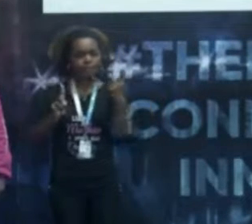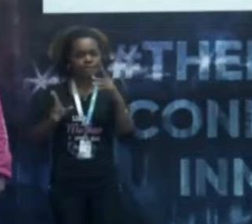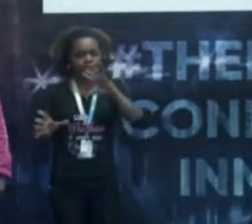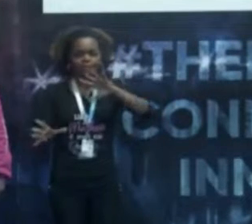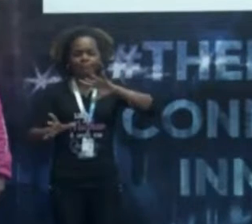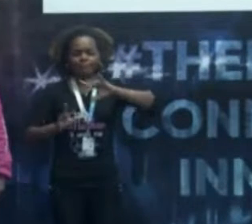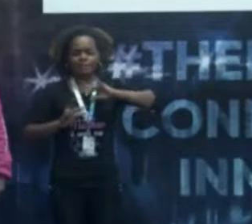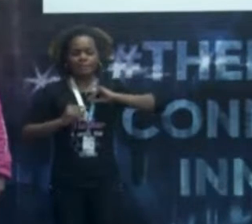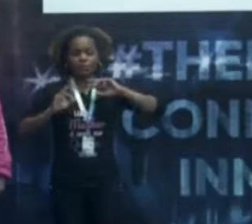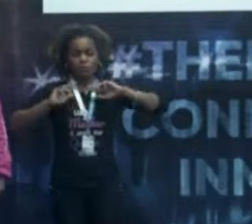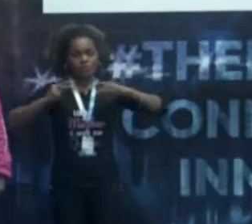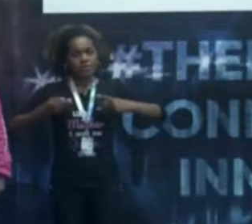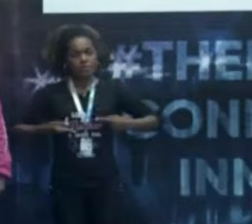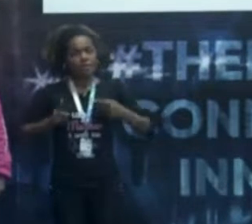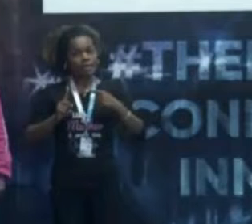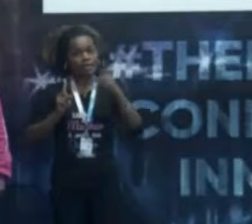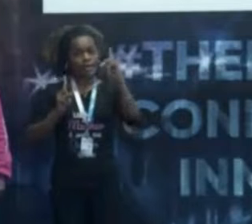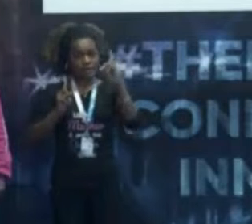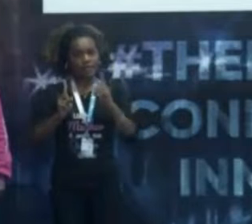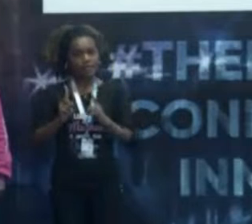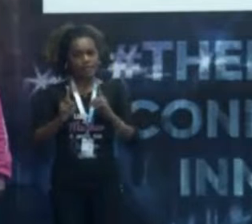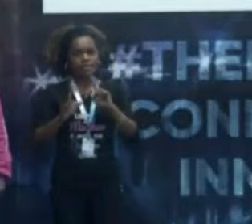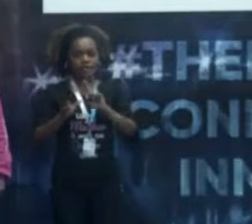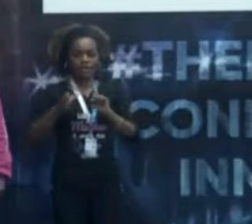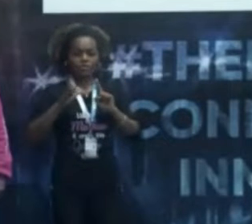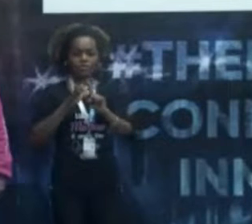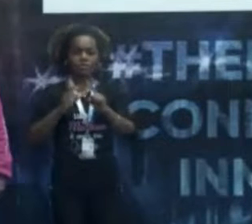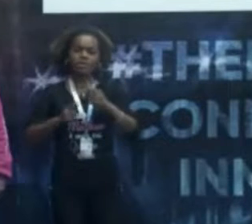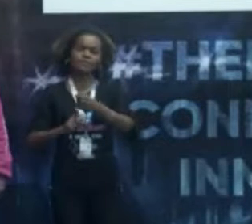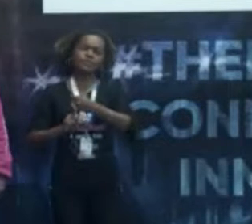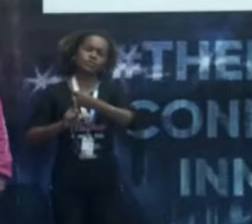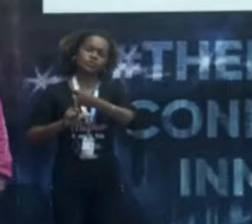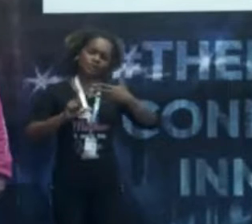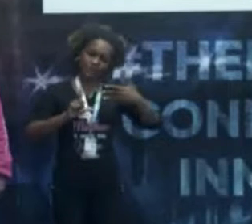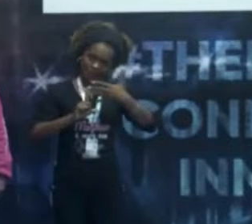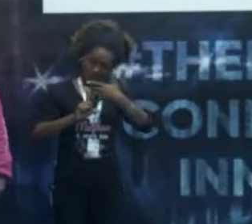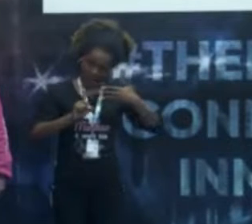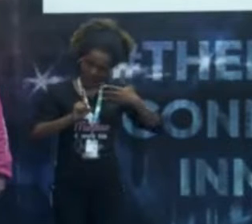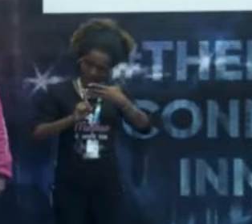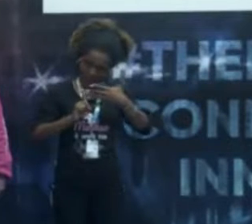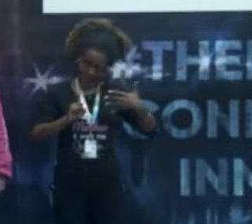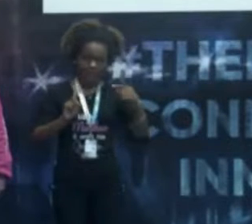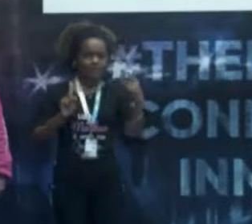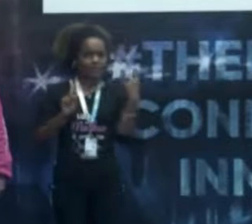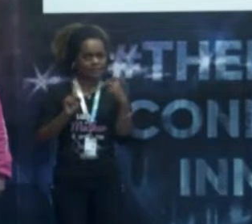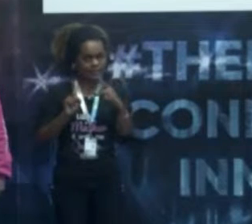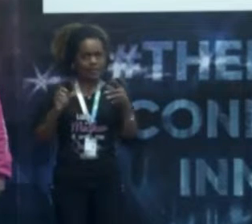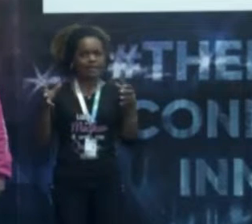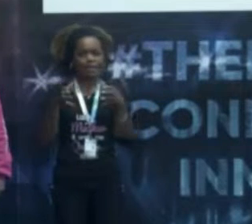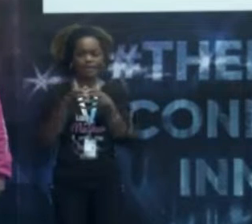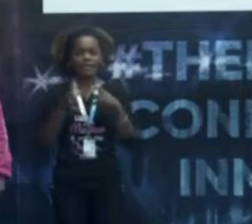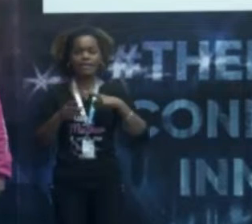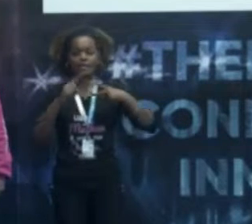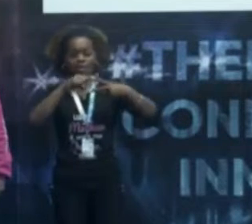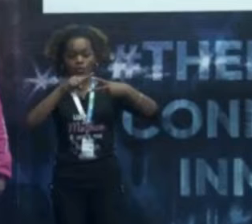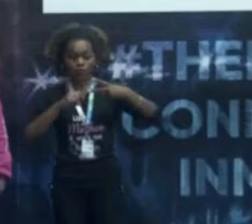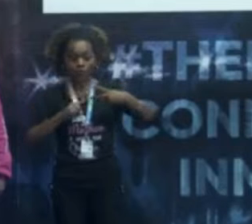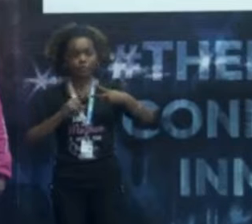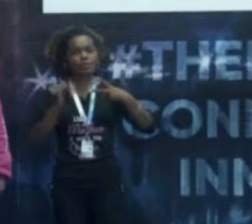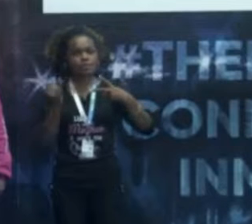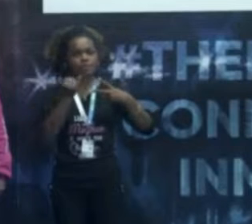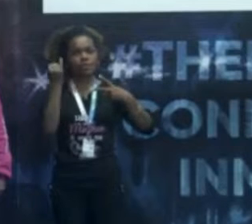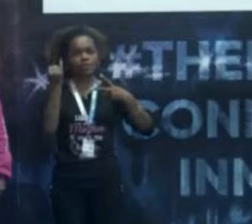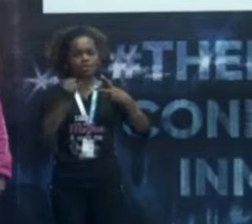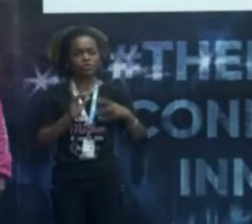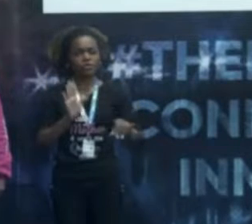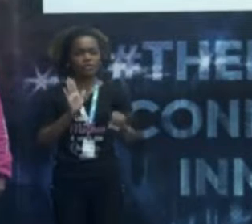né? Eu sou pessoa com deficiência e faço parte da comunidade LGBTQIAP+, então tenho 2 vertentes da minha identidade que dialogam com